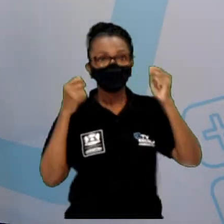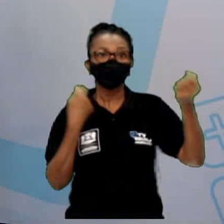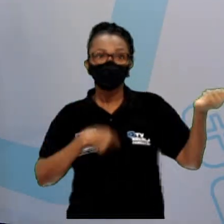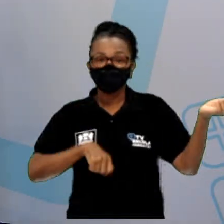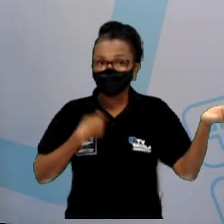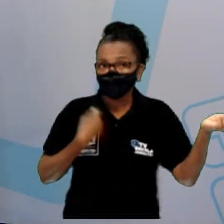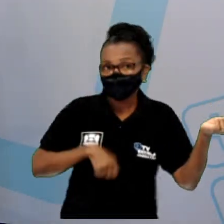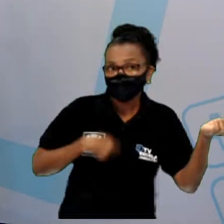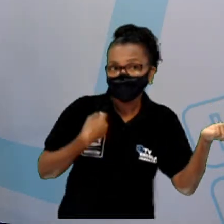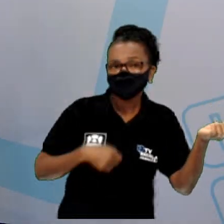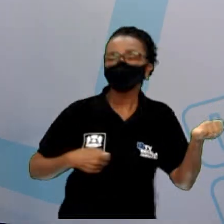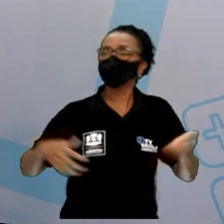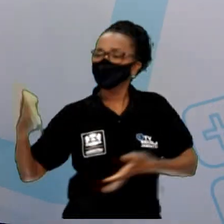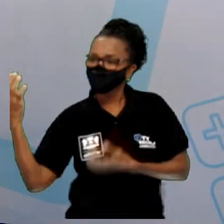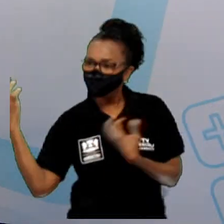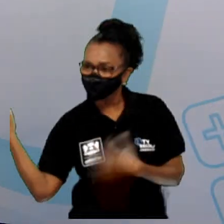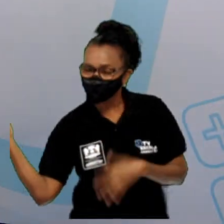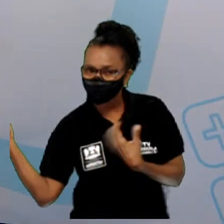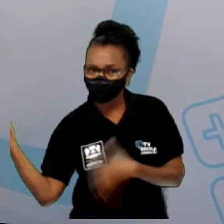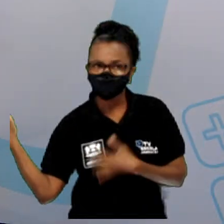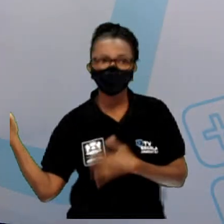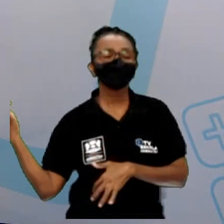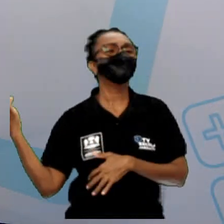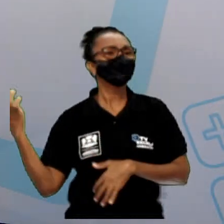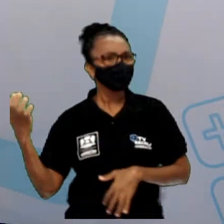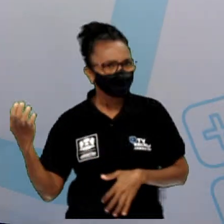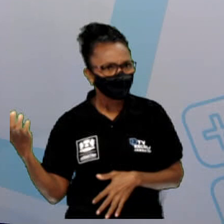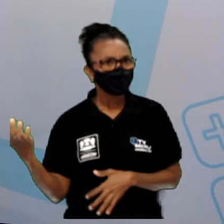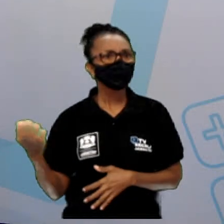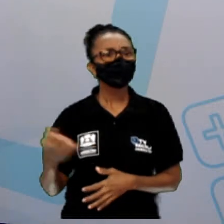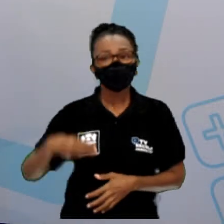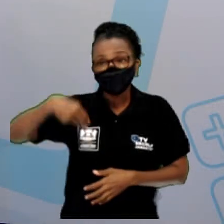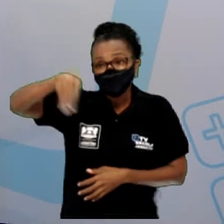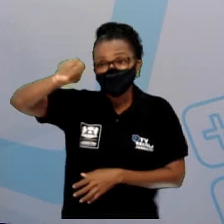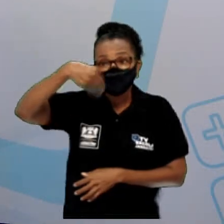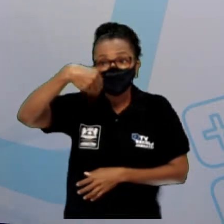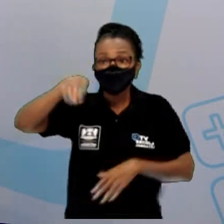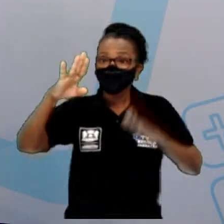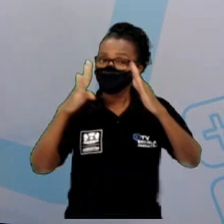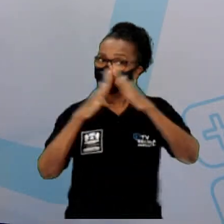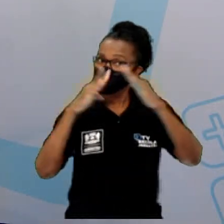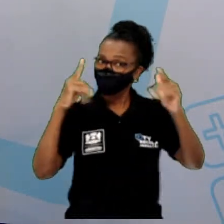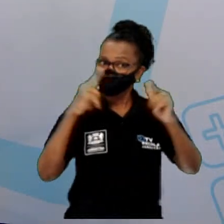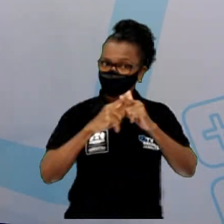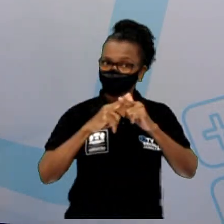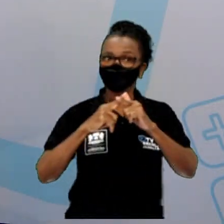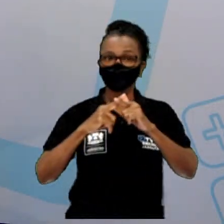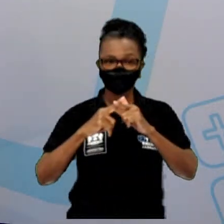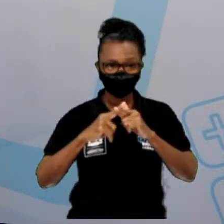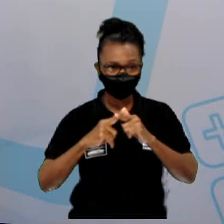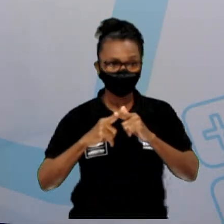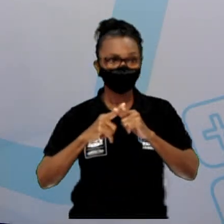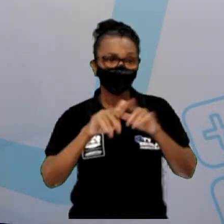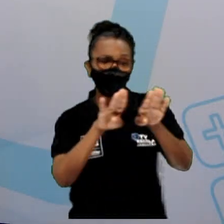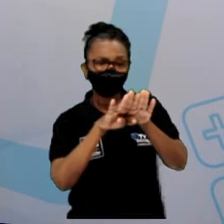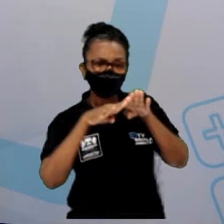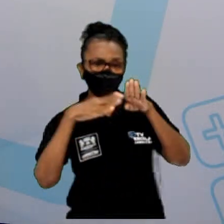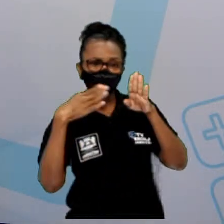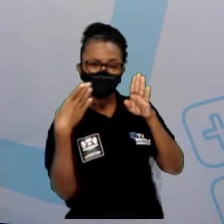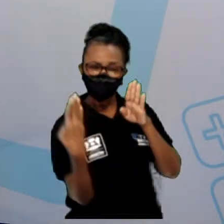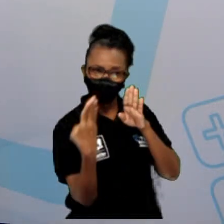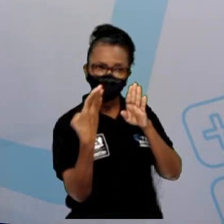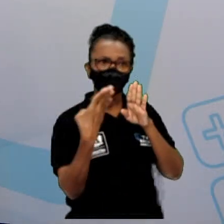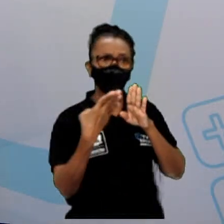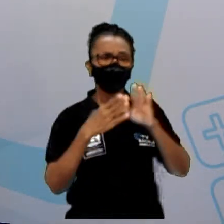músicos, os instrumentos musicais, o sino da igreja, a porta,